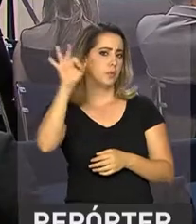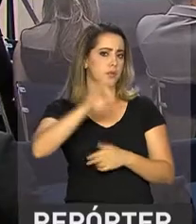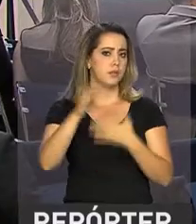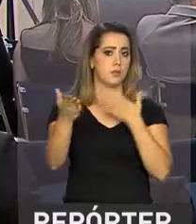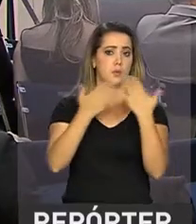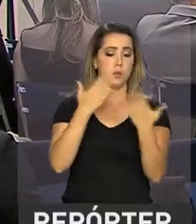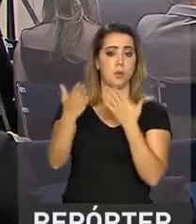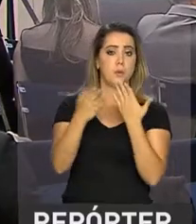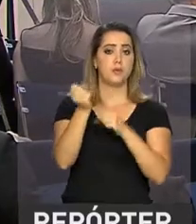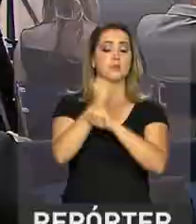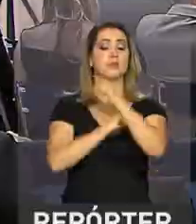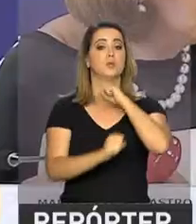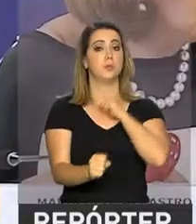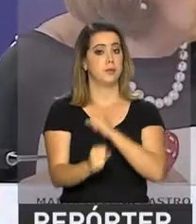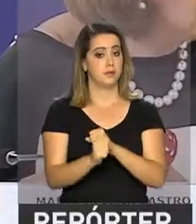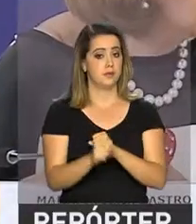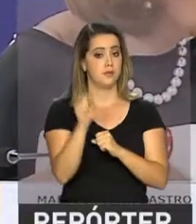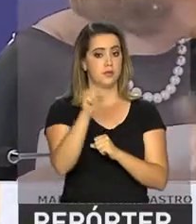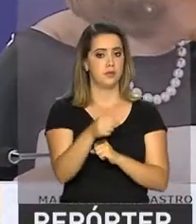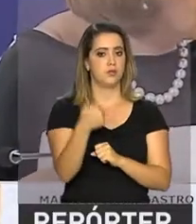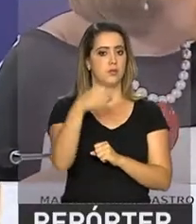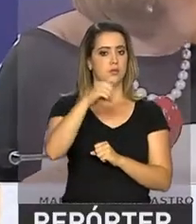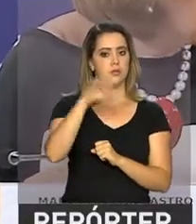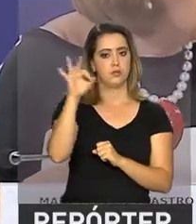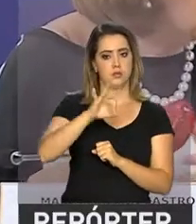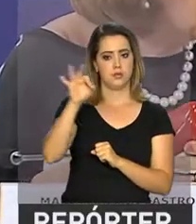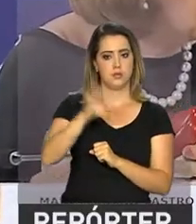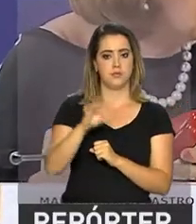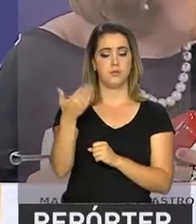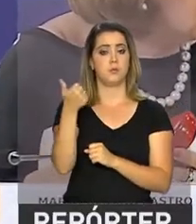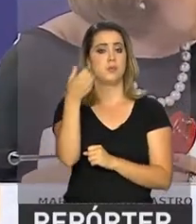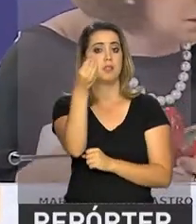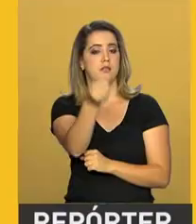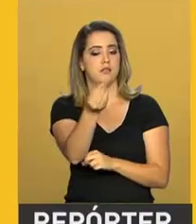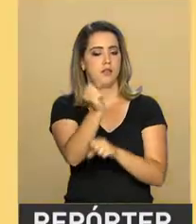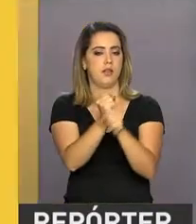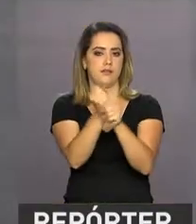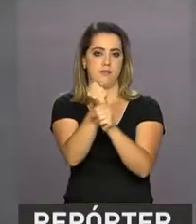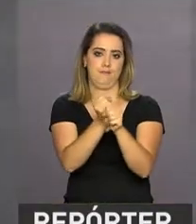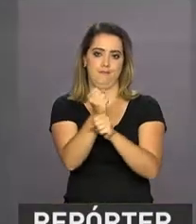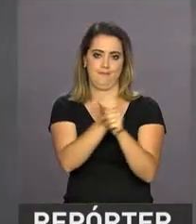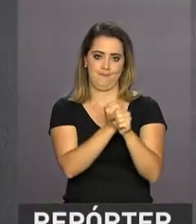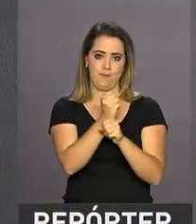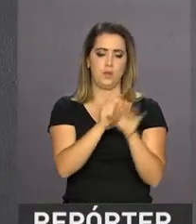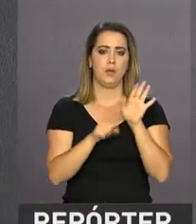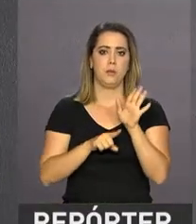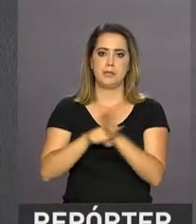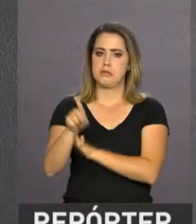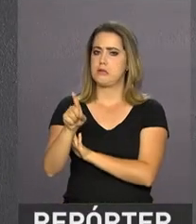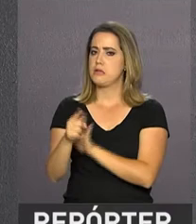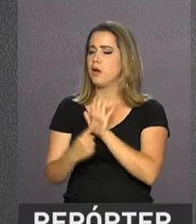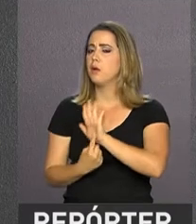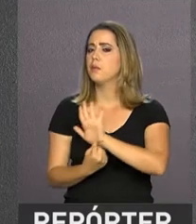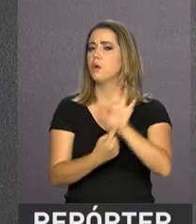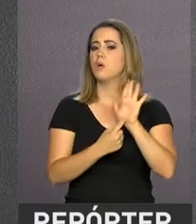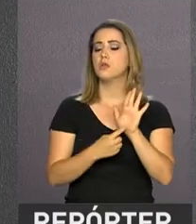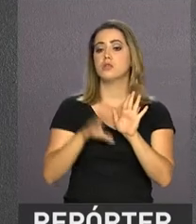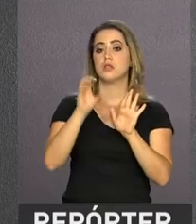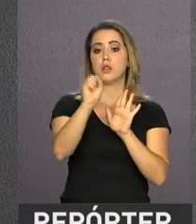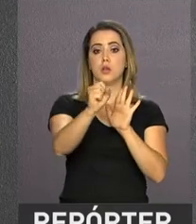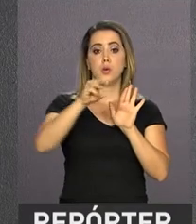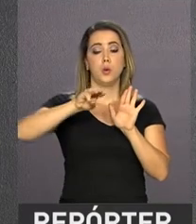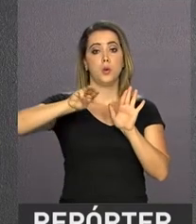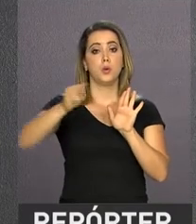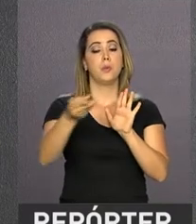quando comparado com o ano passado e de 19% nos últimos 10 anos. O censo também aponta que pouco mais de 8 milhões